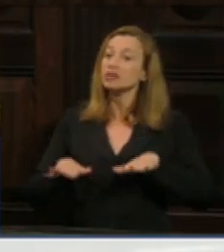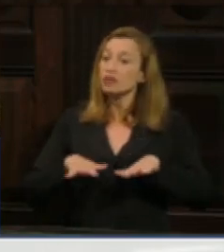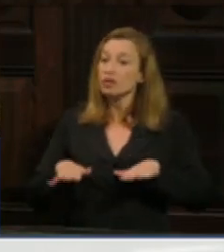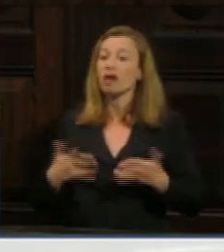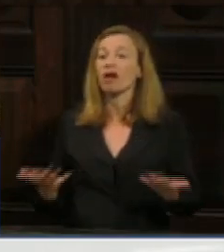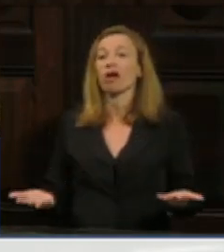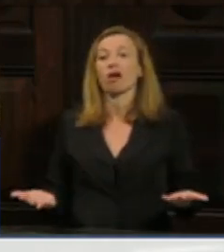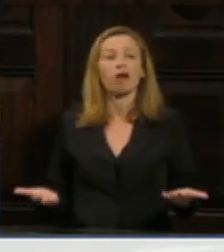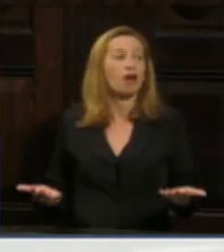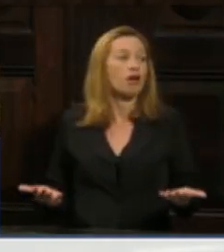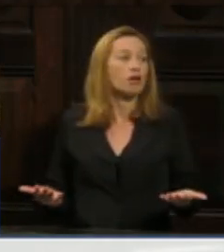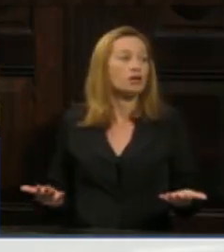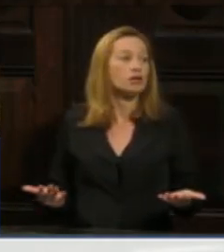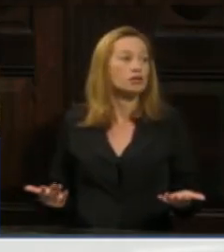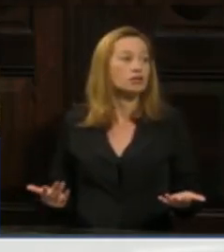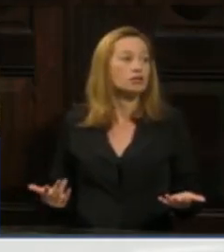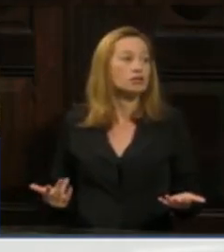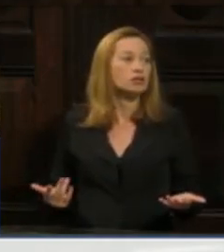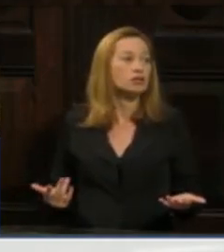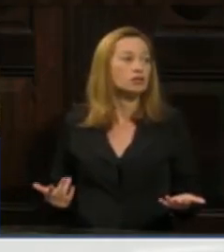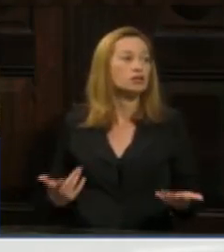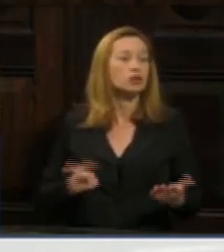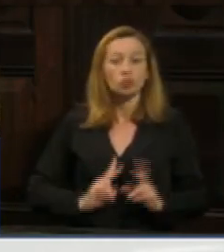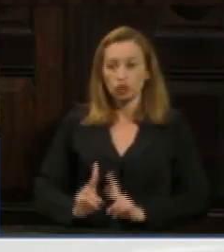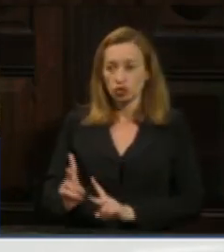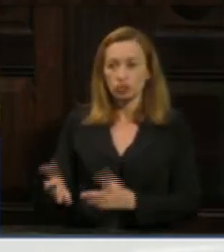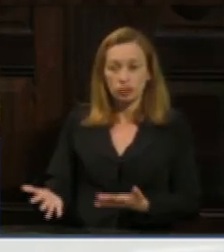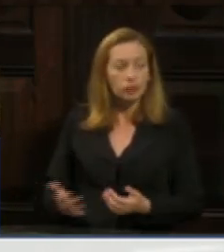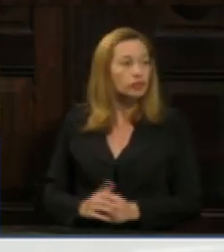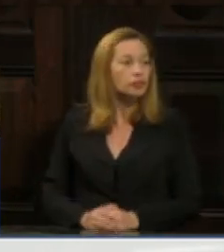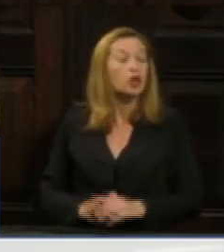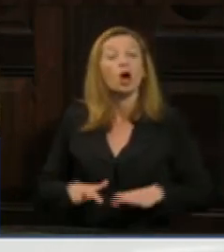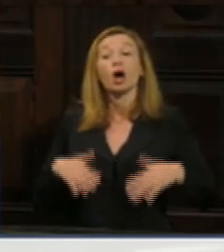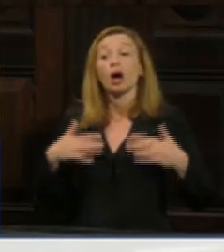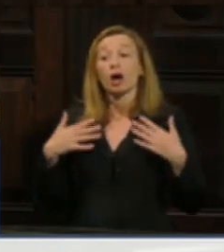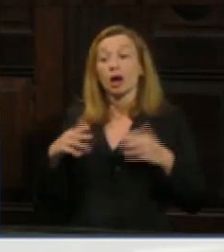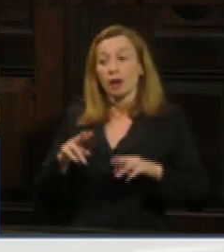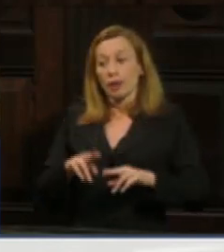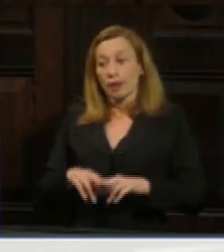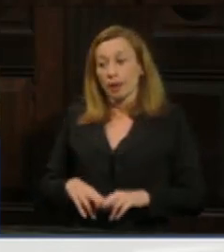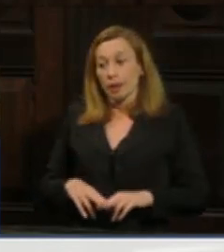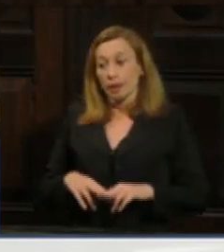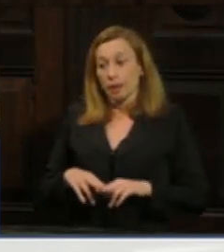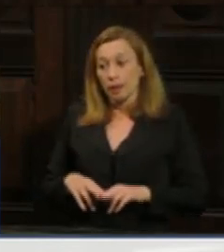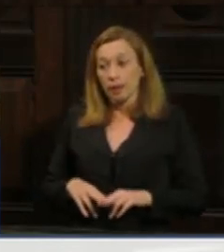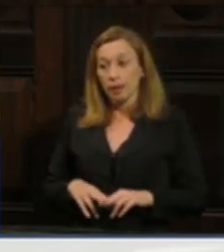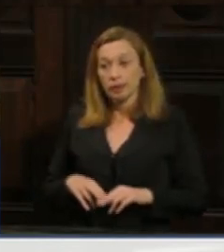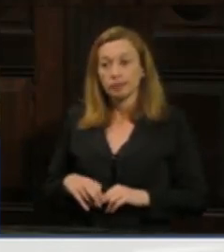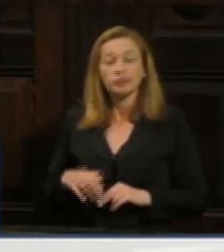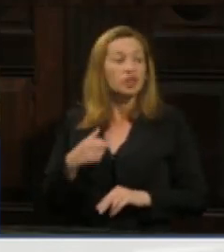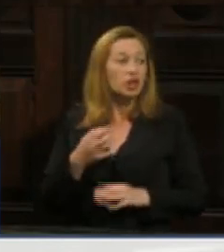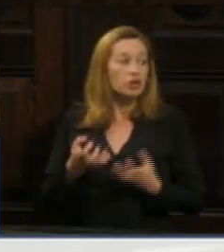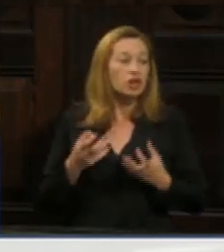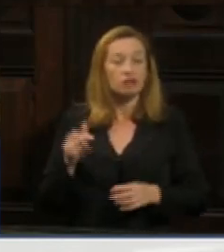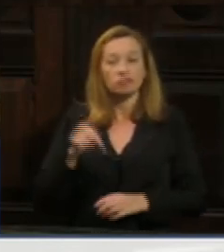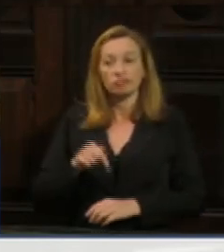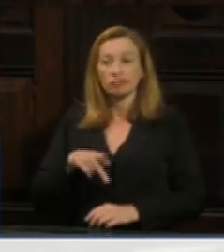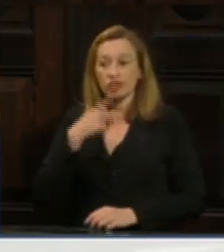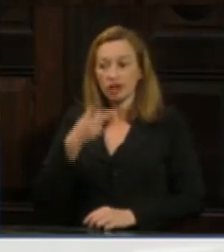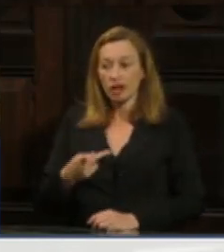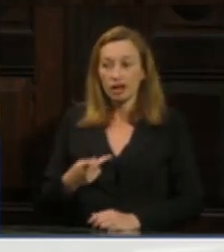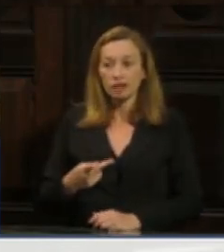primeiro, a importância de termos um órgão federal que cumpra esse papel. O Conselho de Controle de Atividades Financeiras é